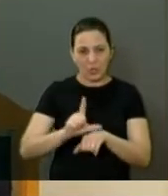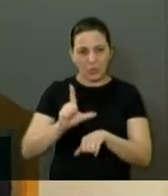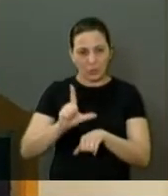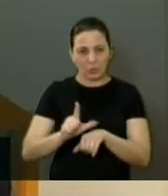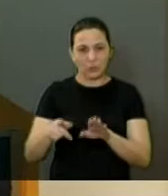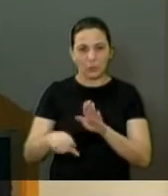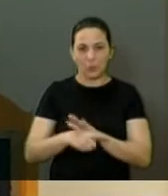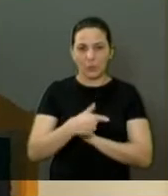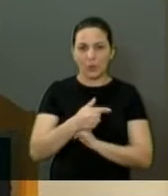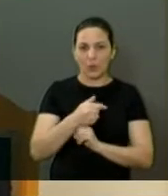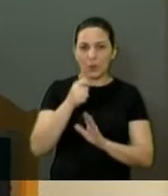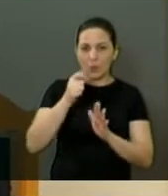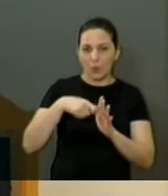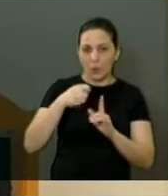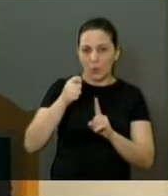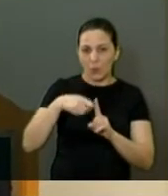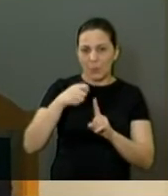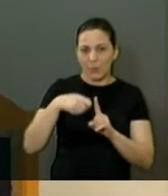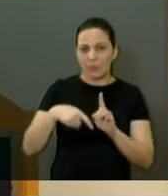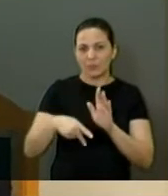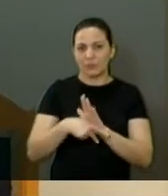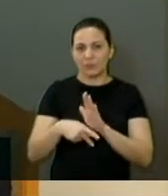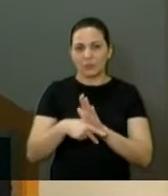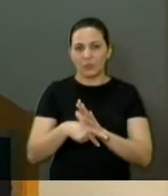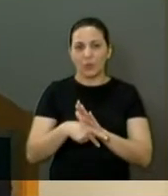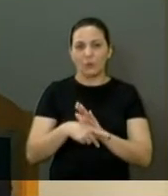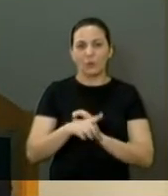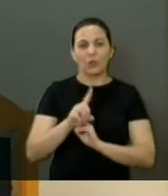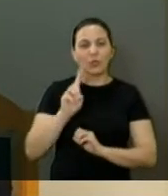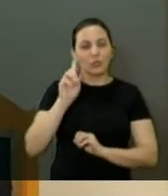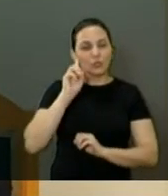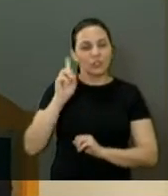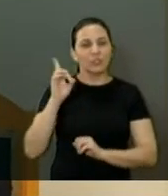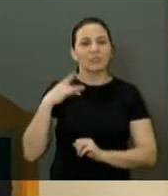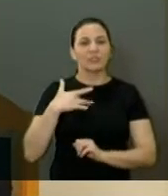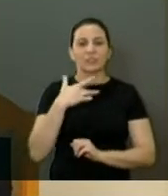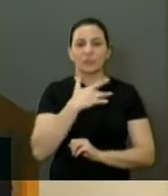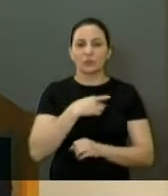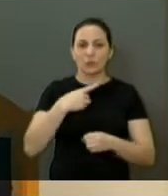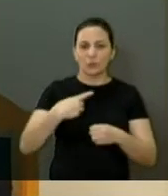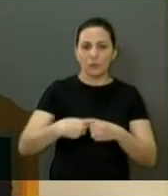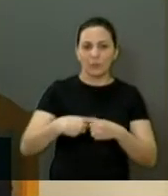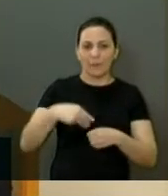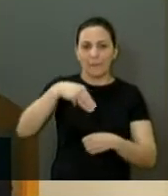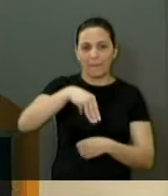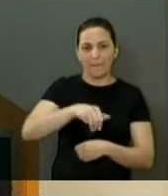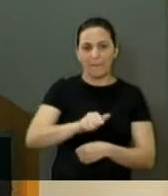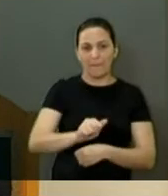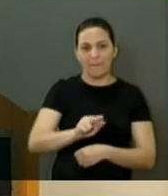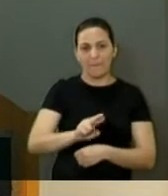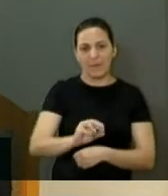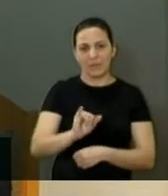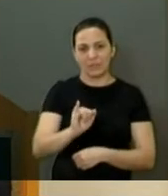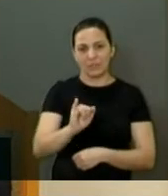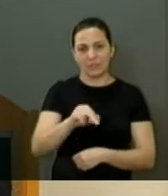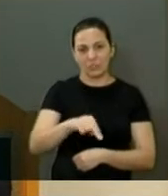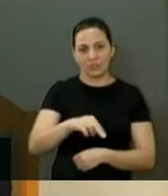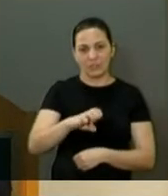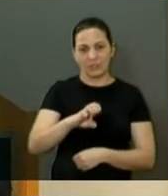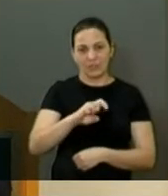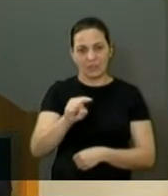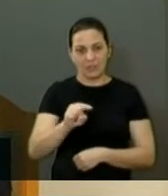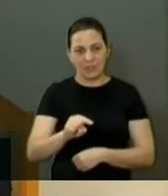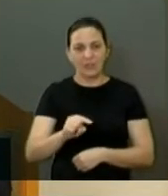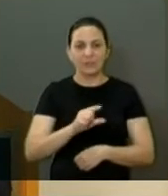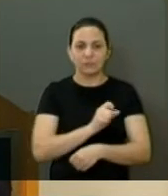ou o o sábio está fazendo dia da saúde e ter lá no martinez também lá que foi aferição de pressão